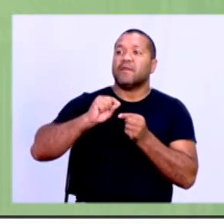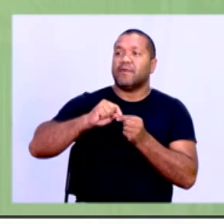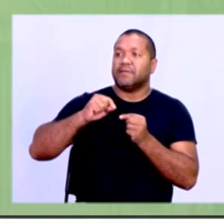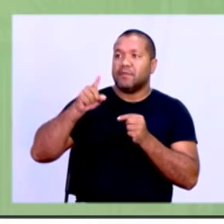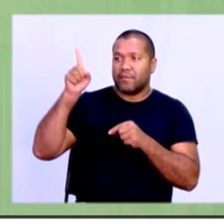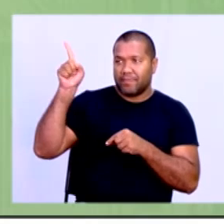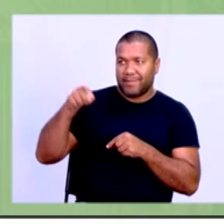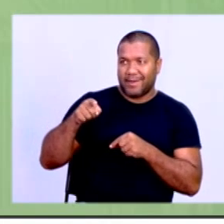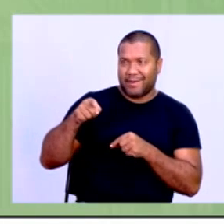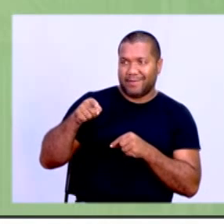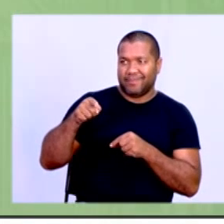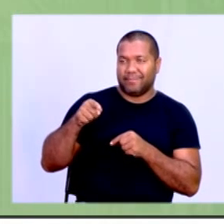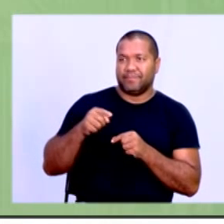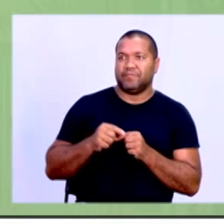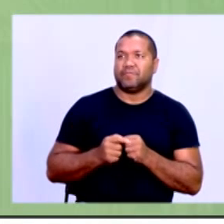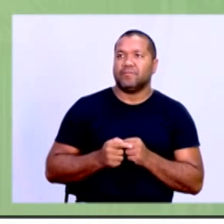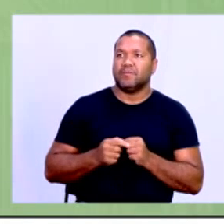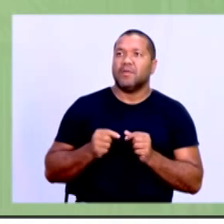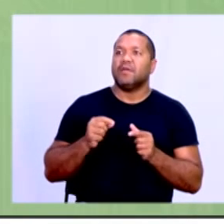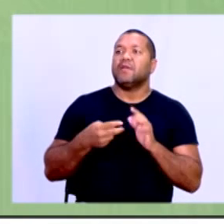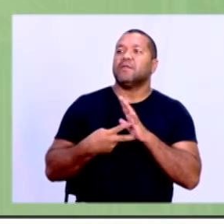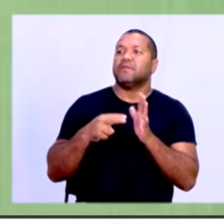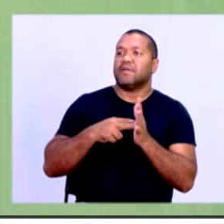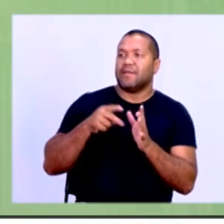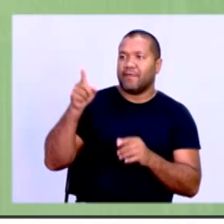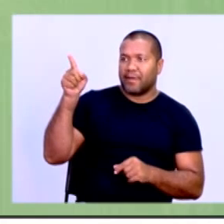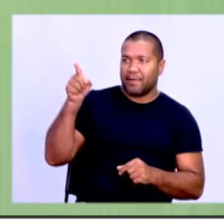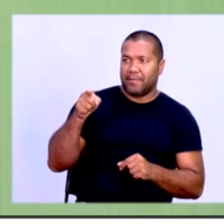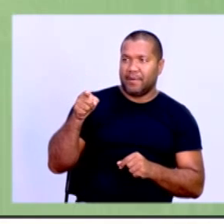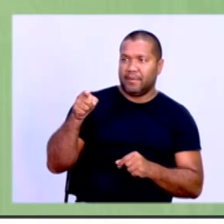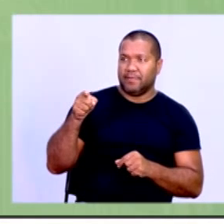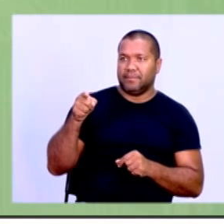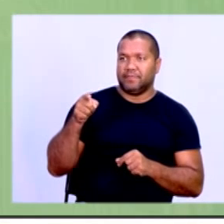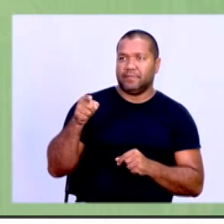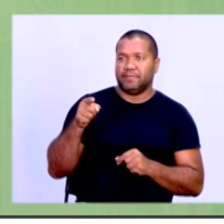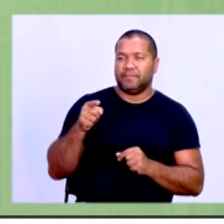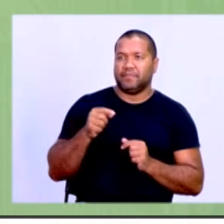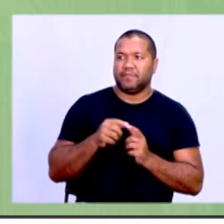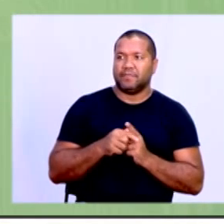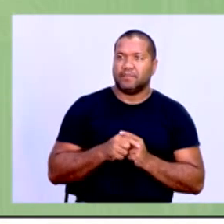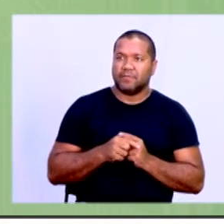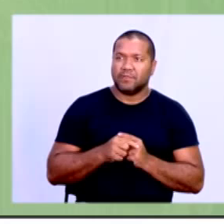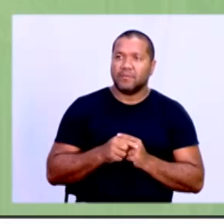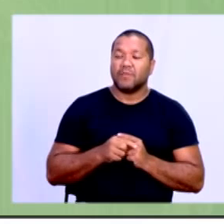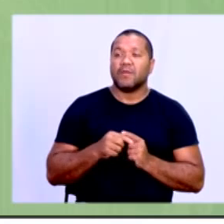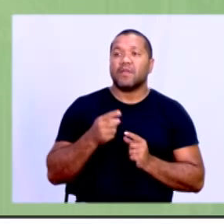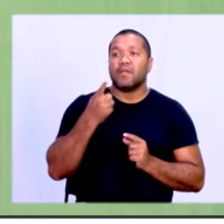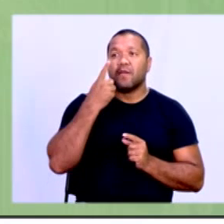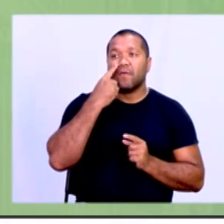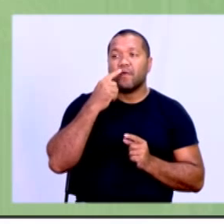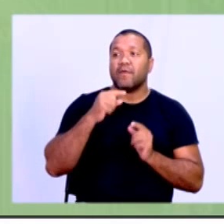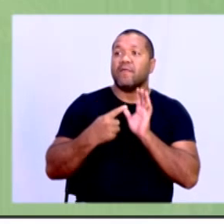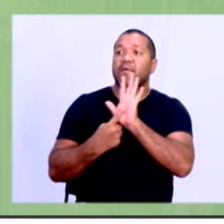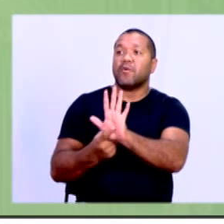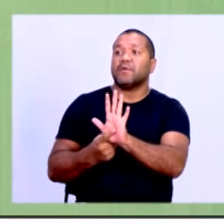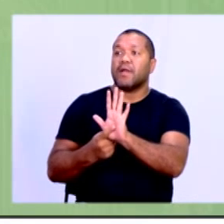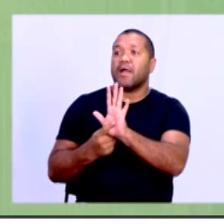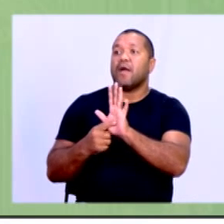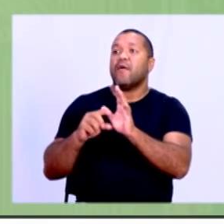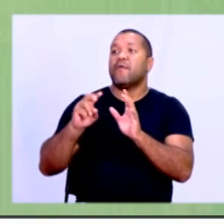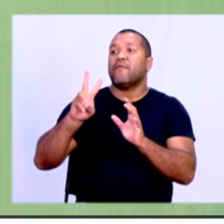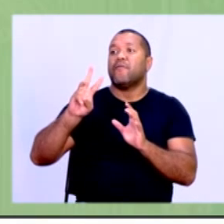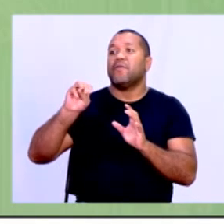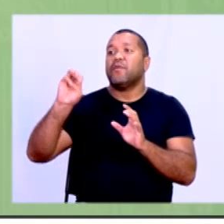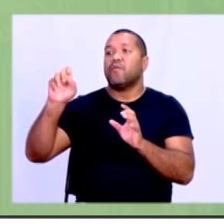barra, essa barrinha aqui. Então ele vai mostrar, ó, a view welcome, bem-vindo. Então